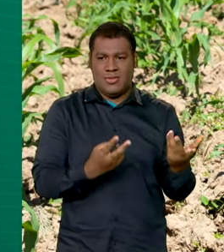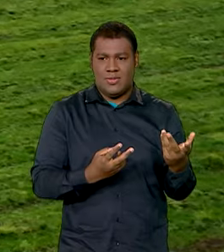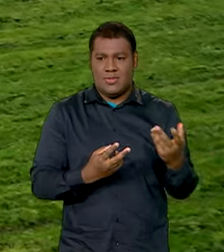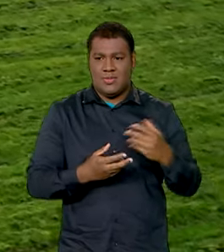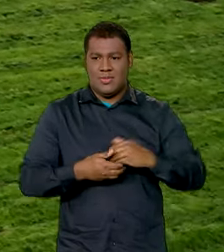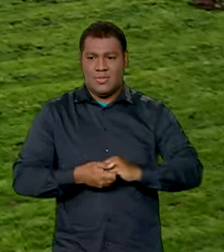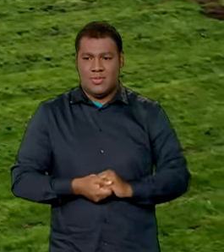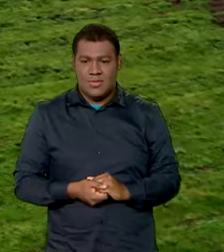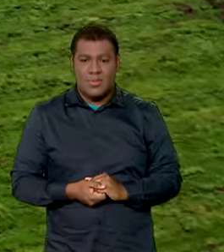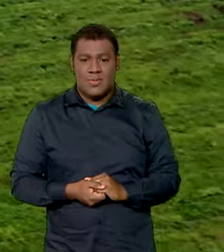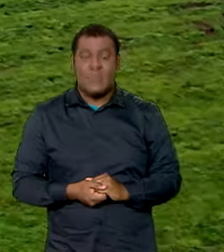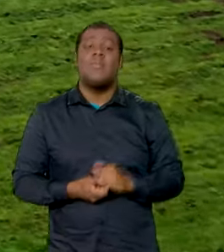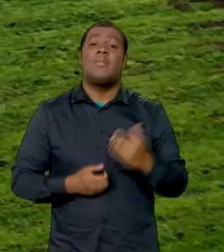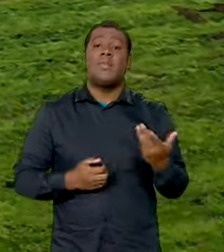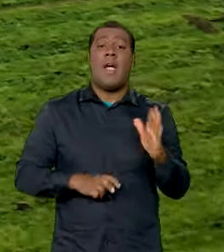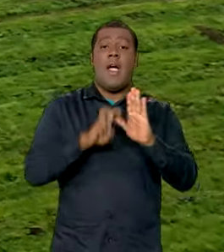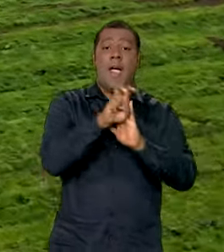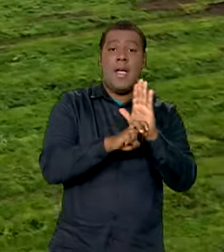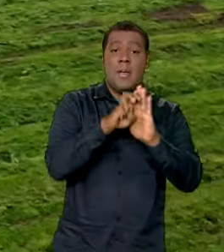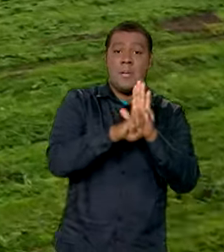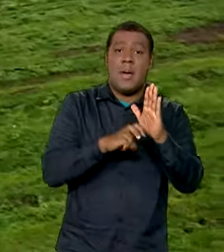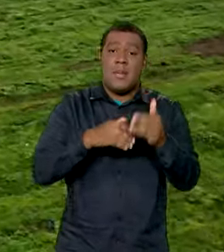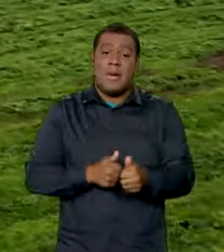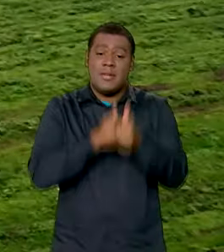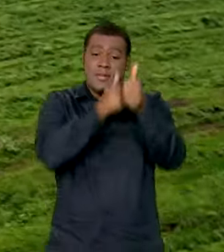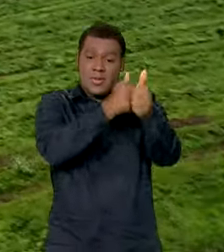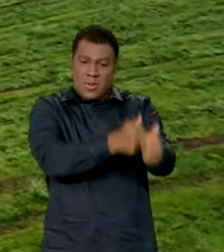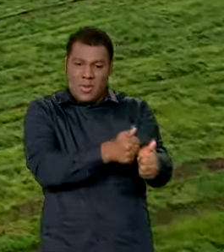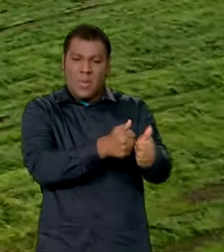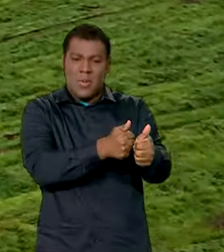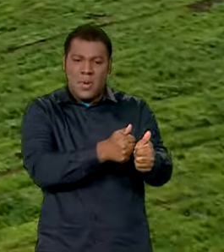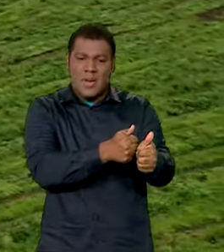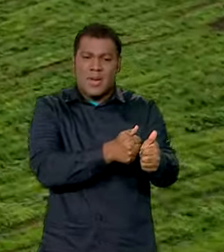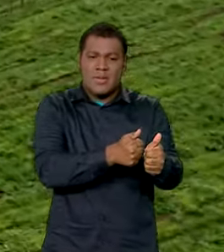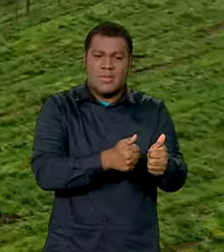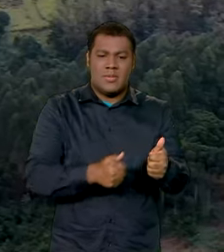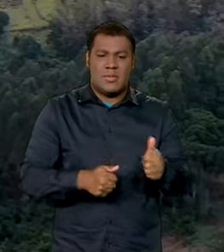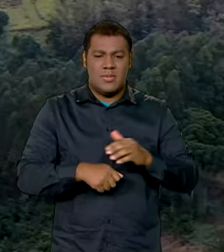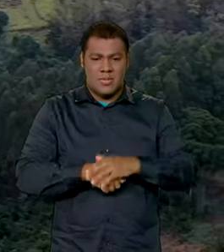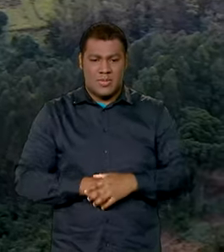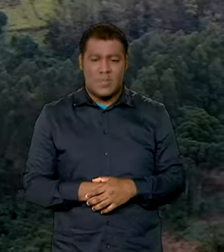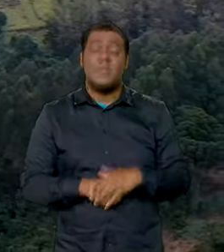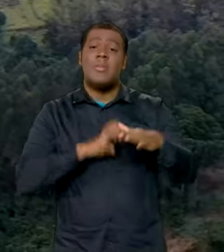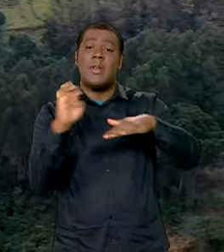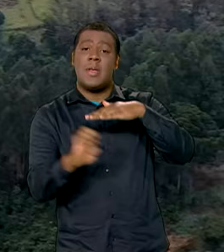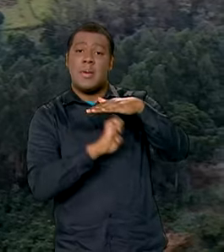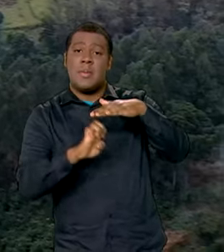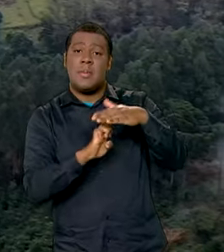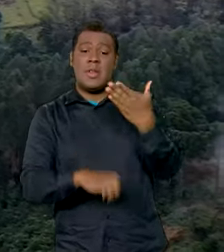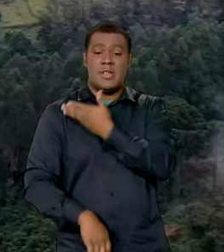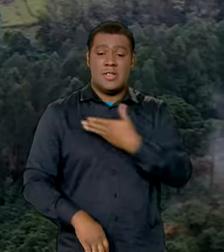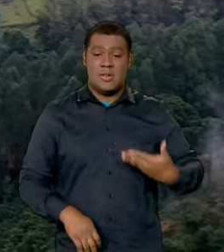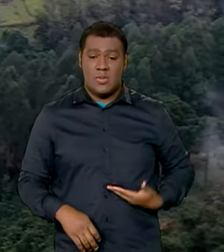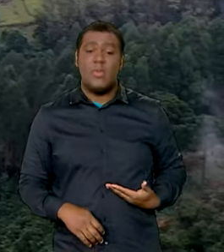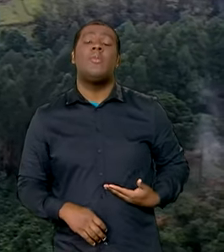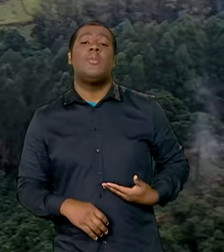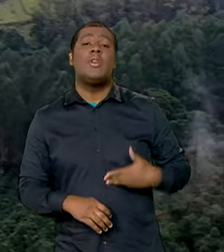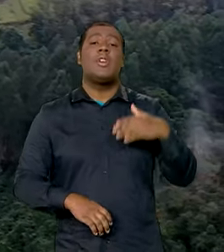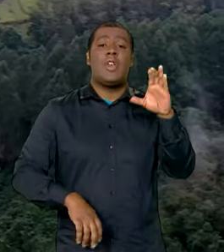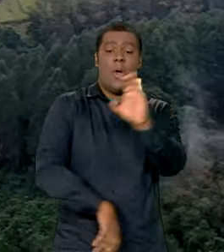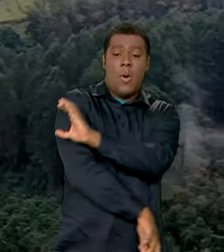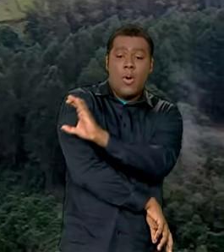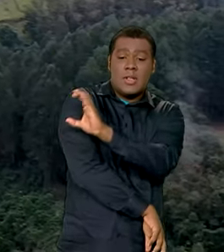gaúchos. A Embrapa também tem acompanhado de perto a situação. A empresa pública coordena um plano de